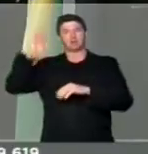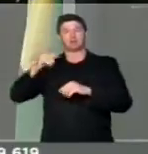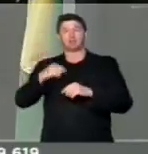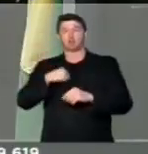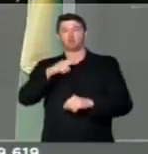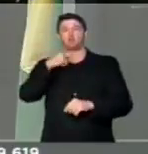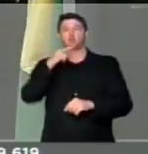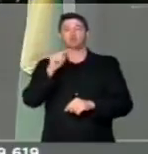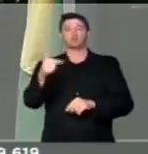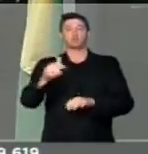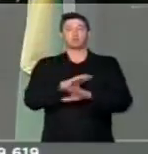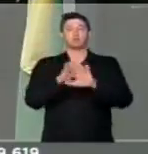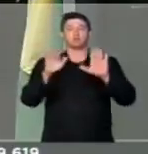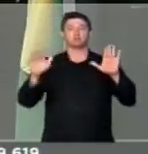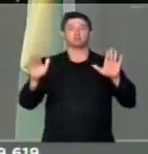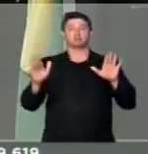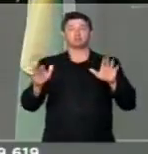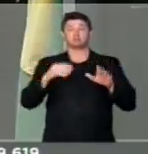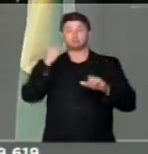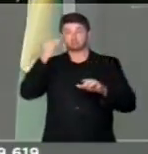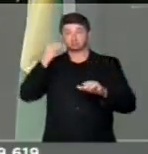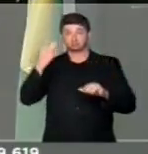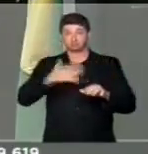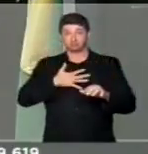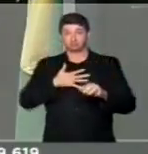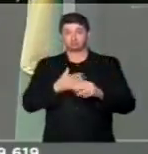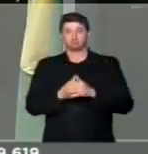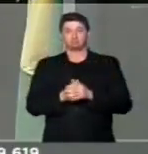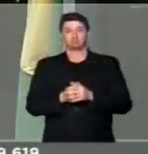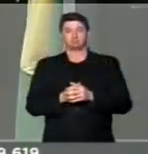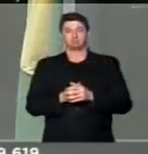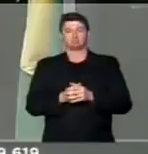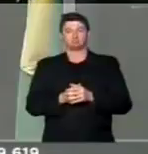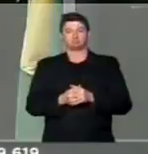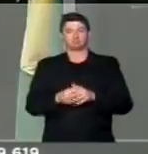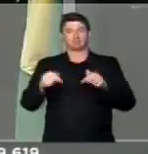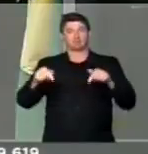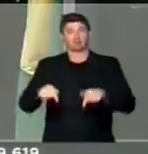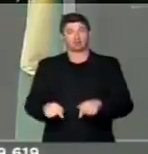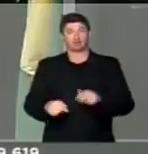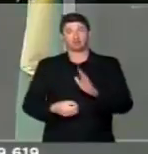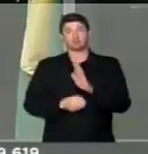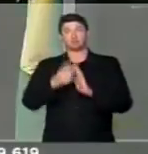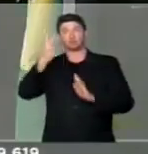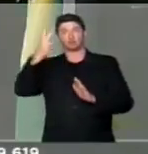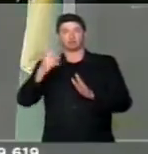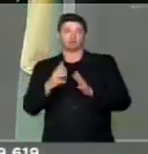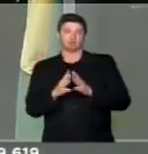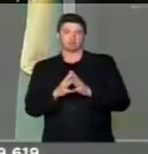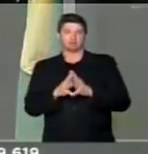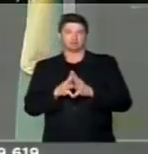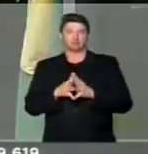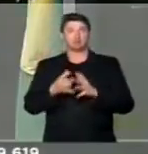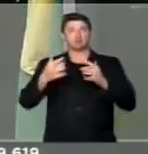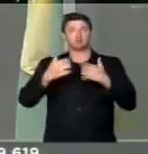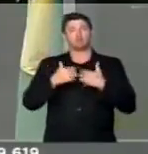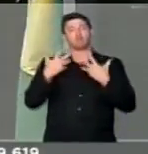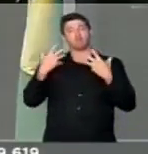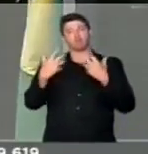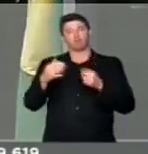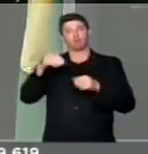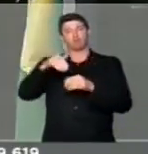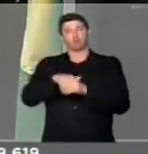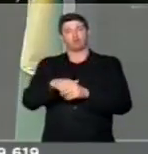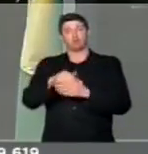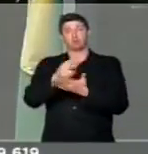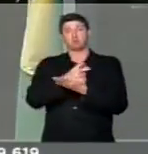tenho dúvida, pela minha experiência vivida aqui pela segunda vez, votarei o processo